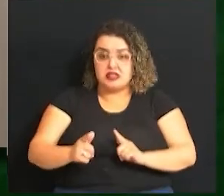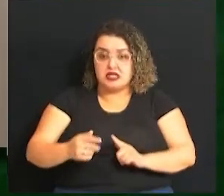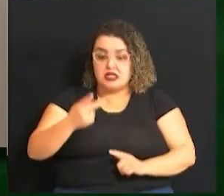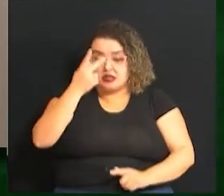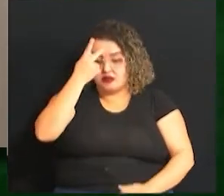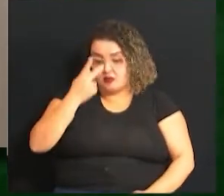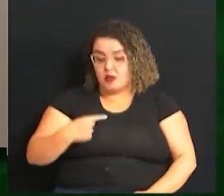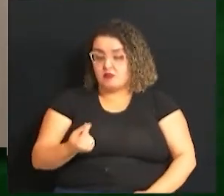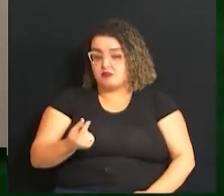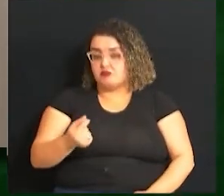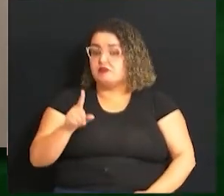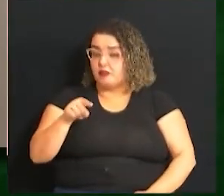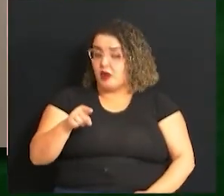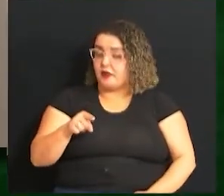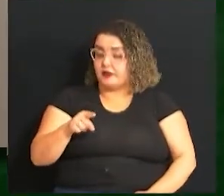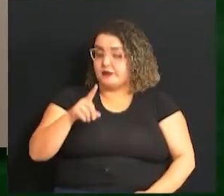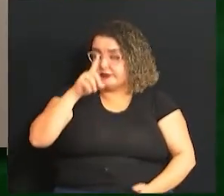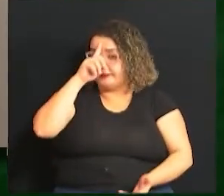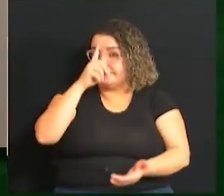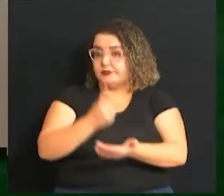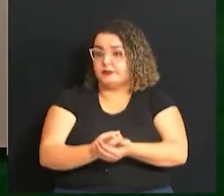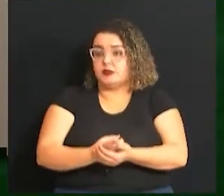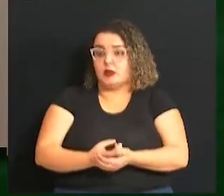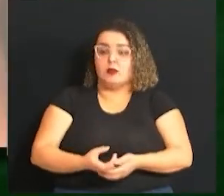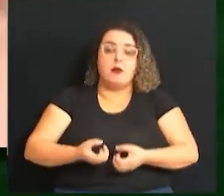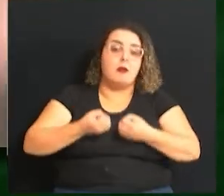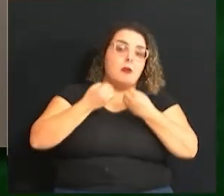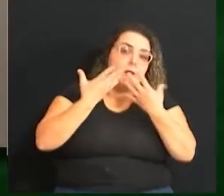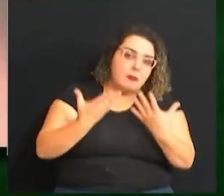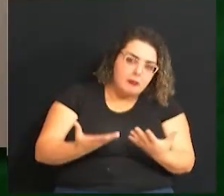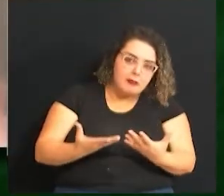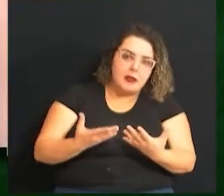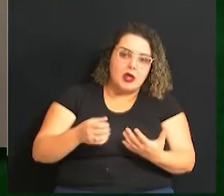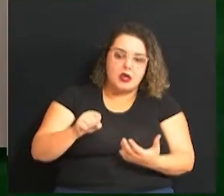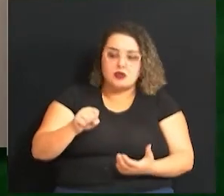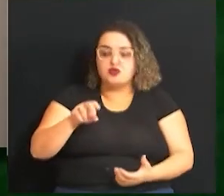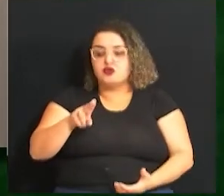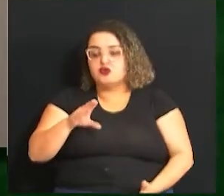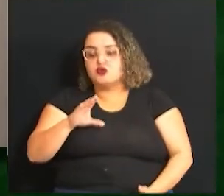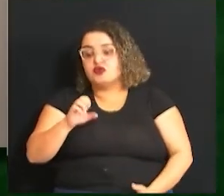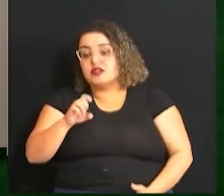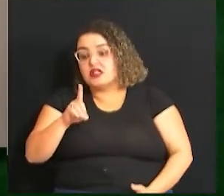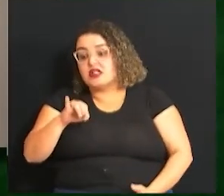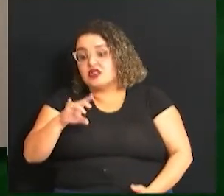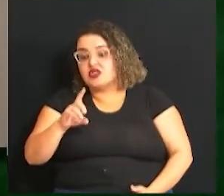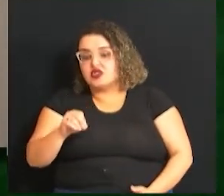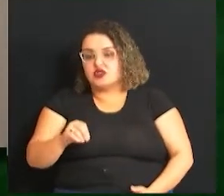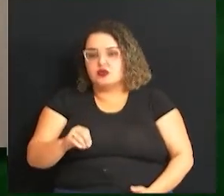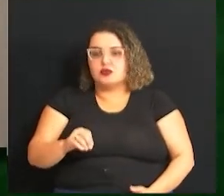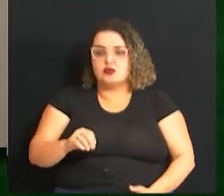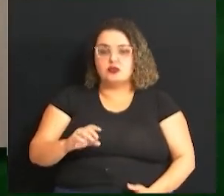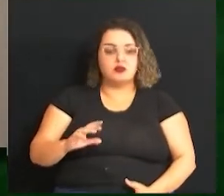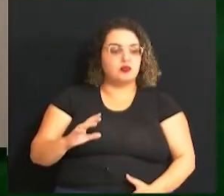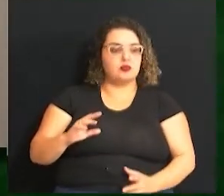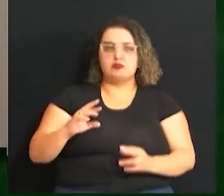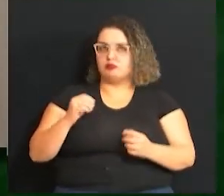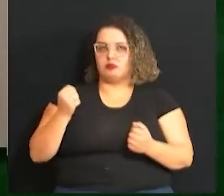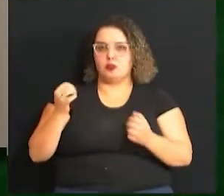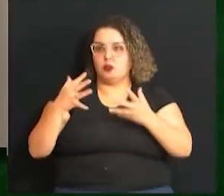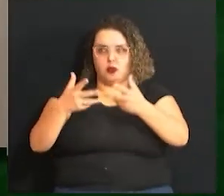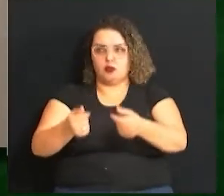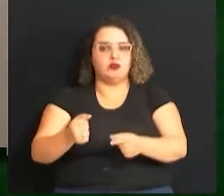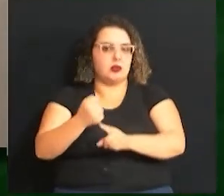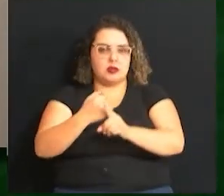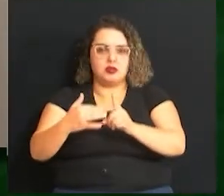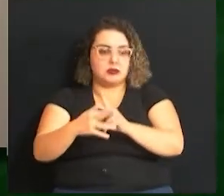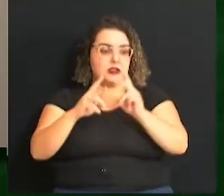é isso que vai determinar, de certa forma, quão bem-sucedido em termos do que a sociedade espera e do que a gente espera para si mesmo, né?